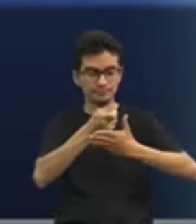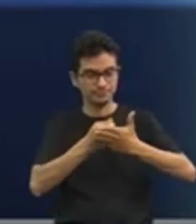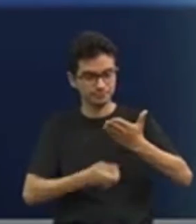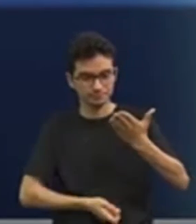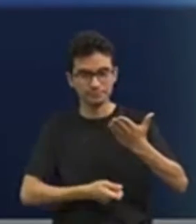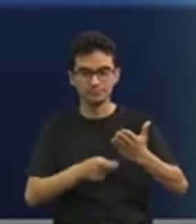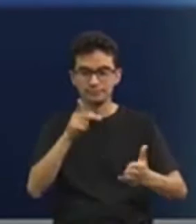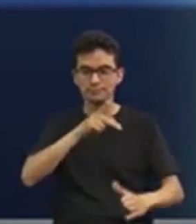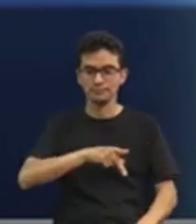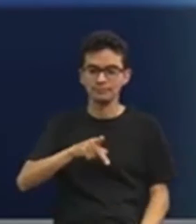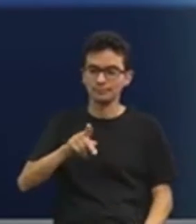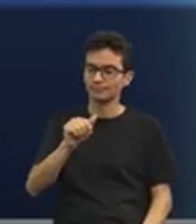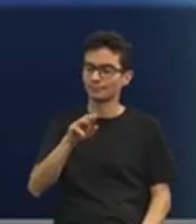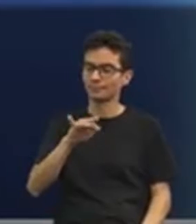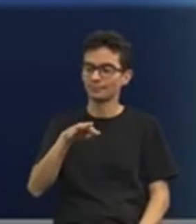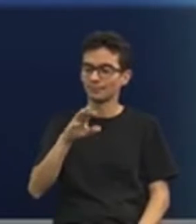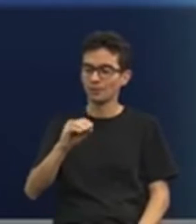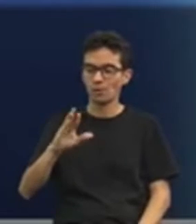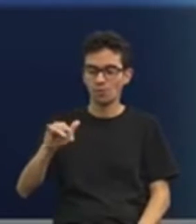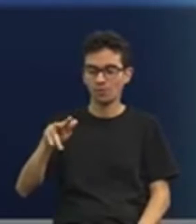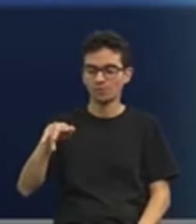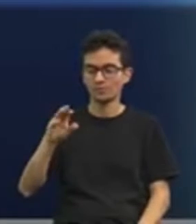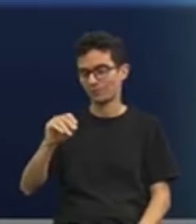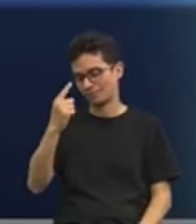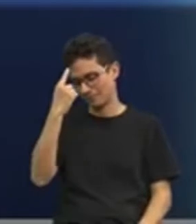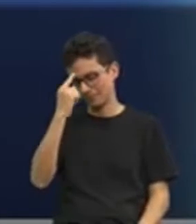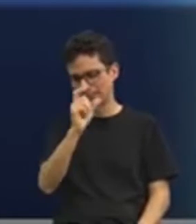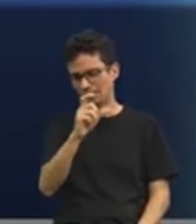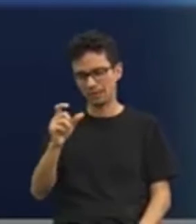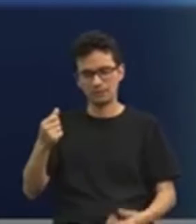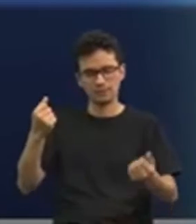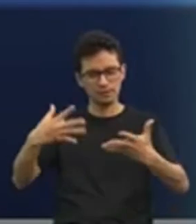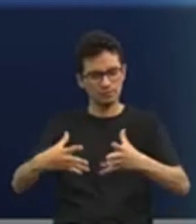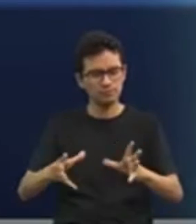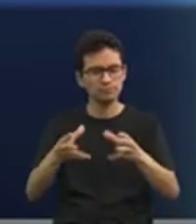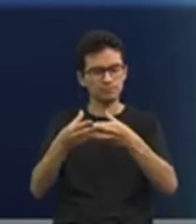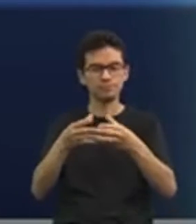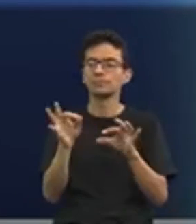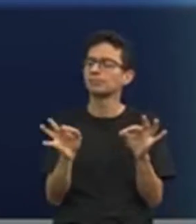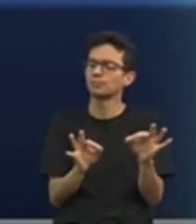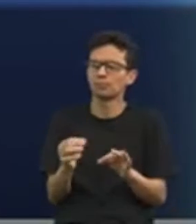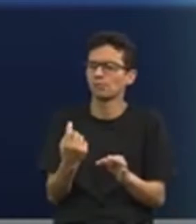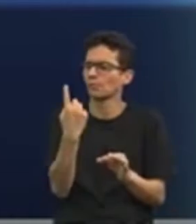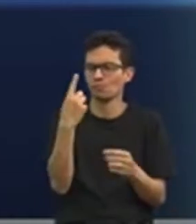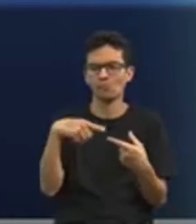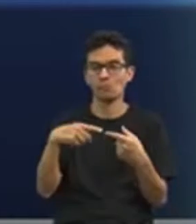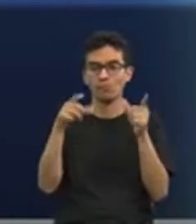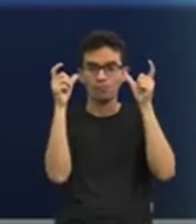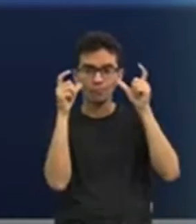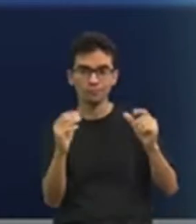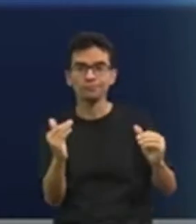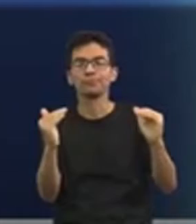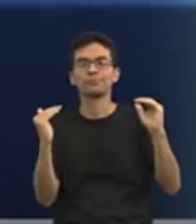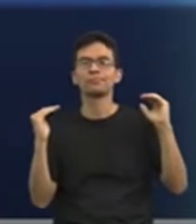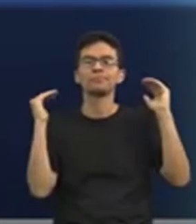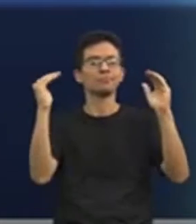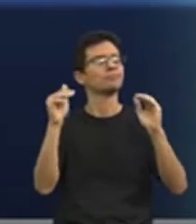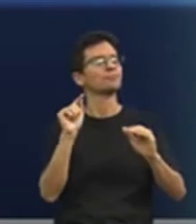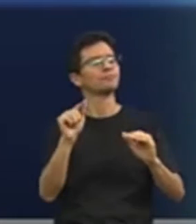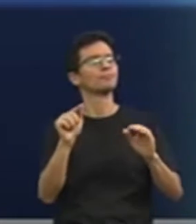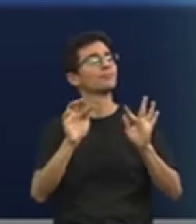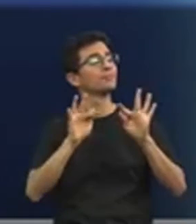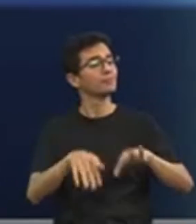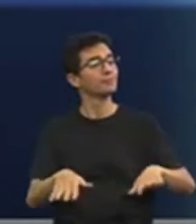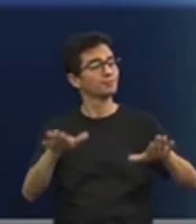professor Antônio Cândido mãe que ele diz assim as palavras organizadas comunicam sempre alguma coisa mas que me interessa mais essa parte